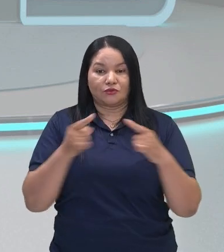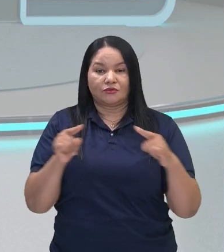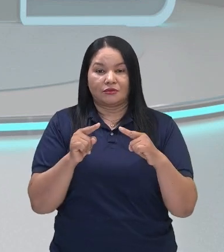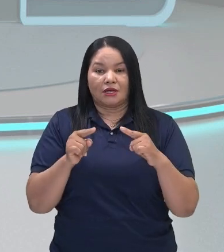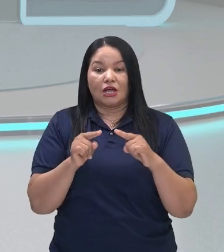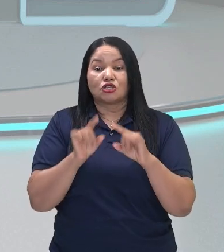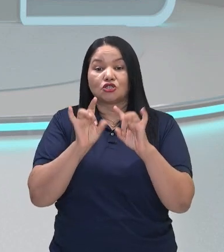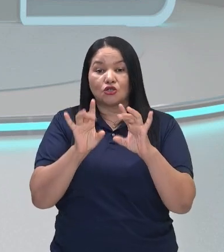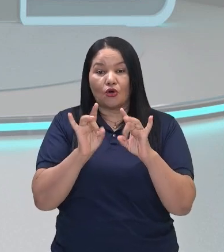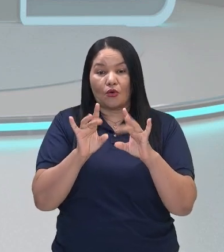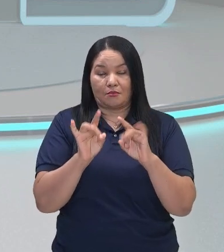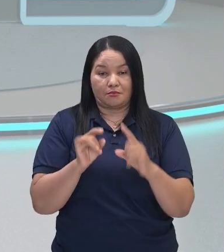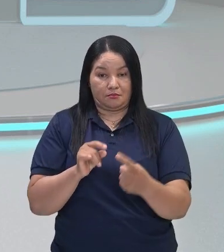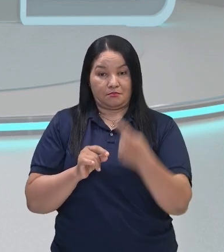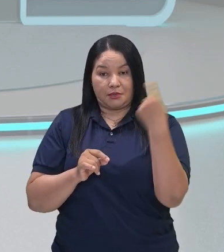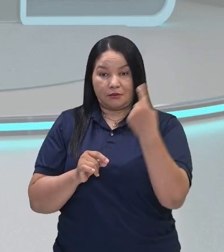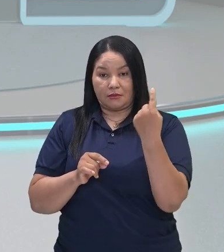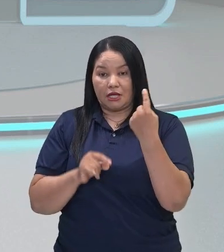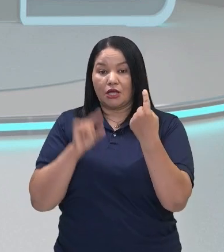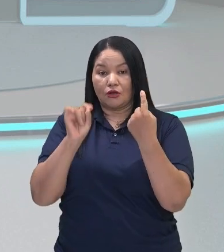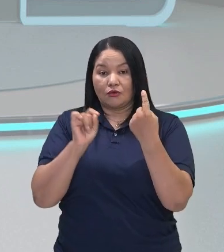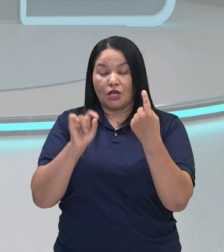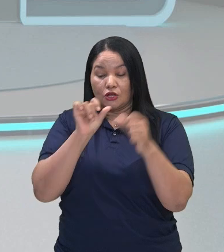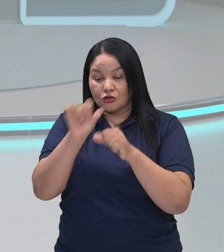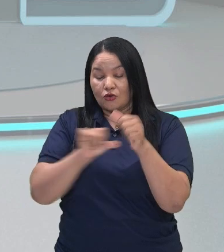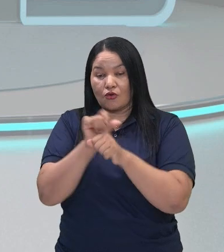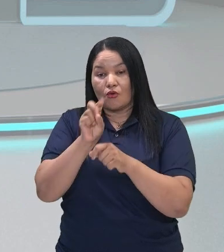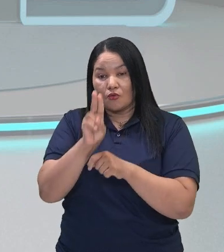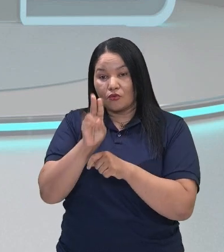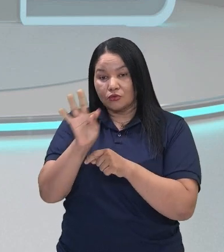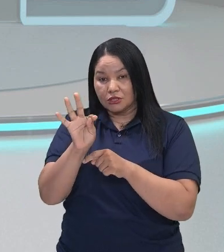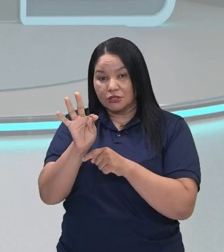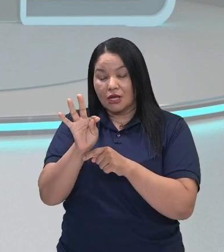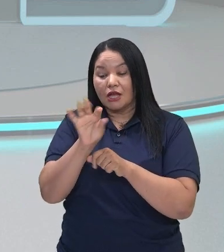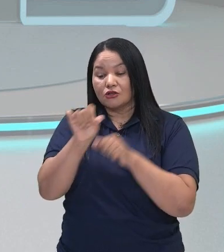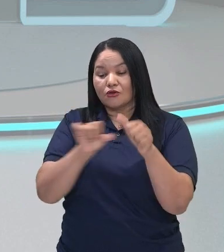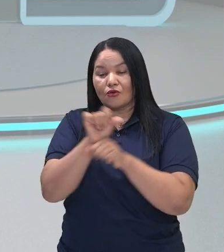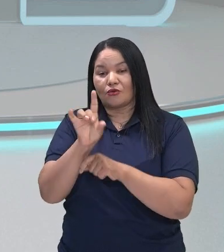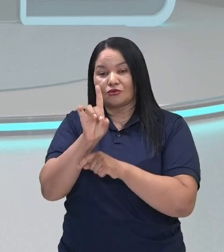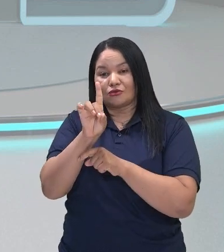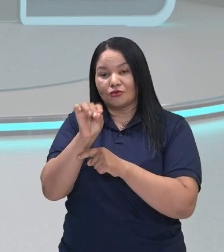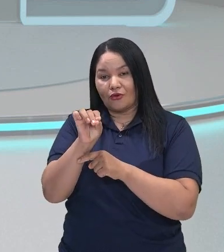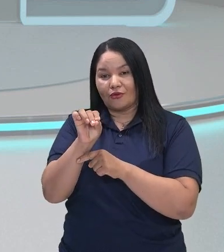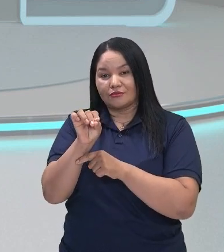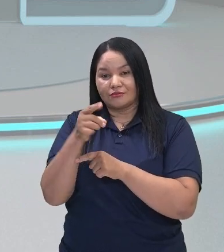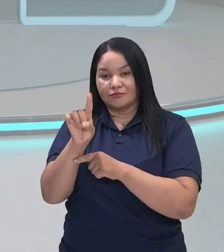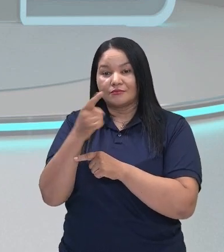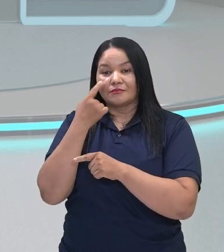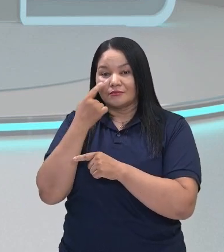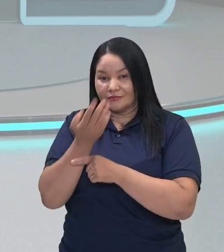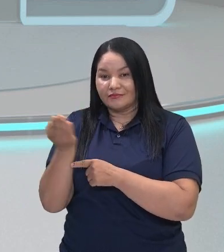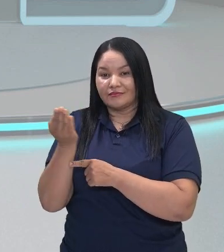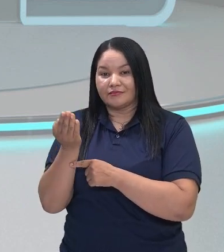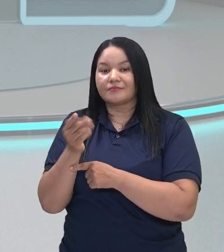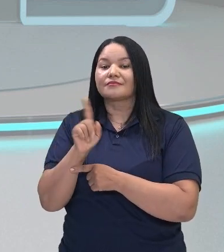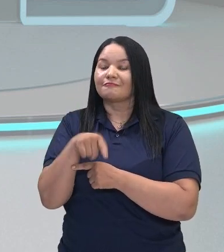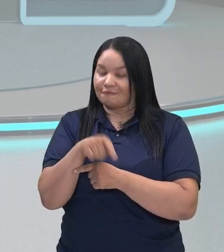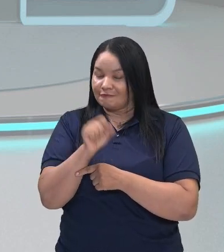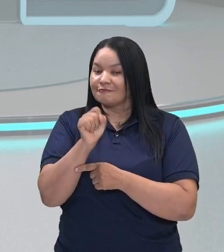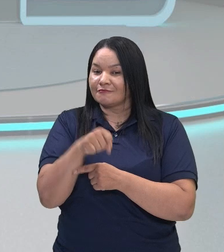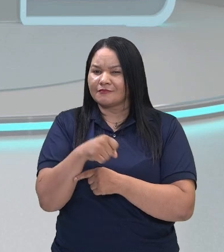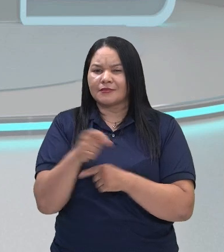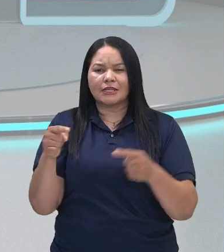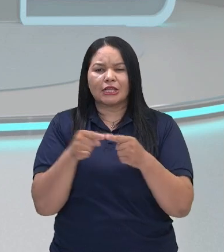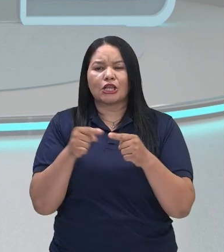fez trocar a primeira, que é o ut, por dó? Sim. E o que